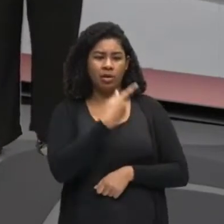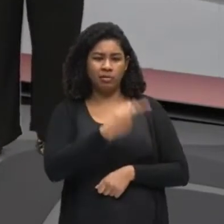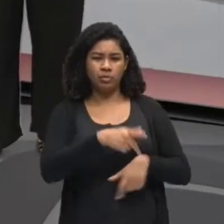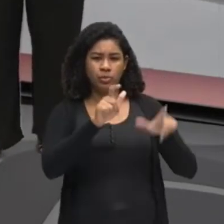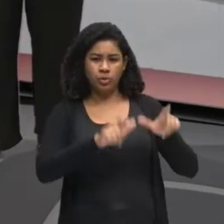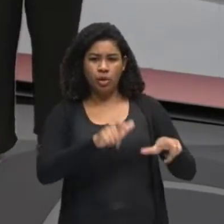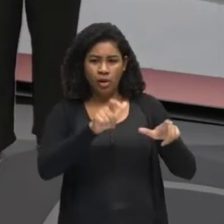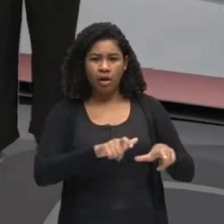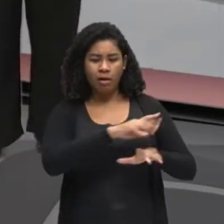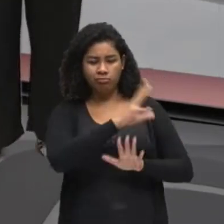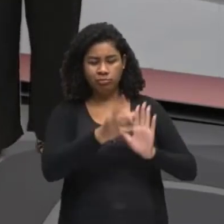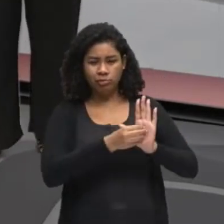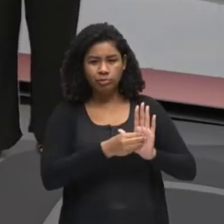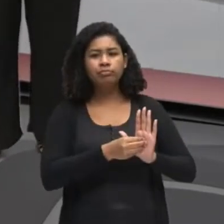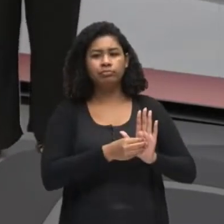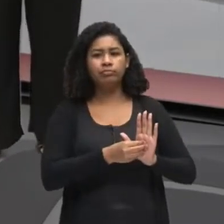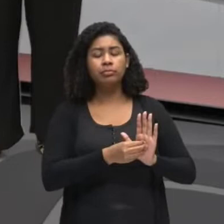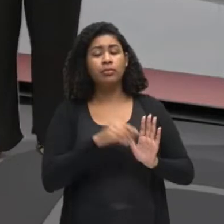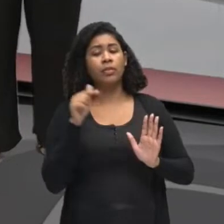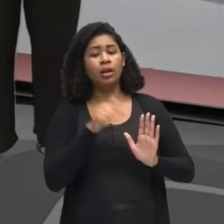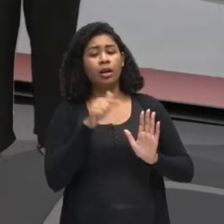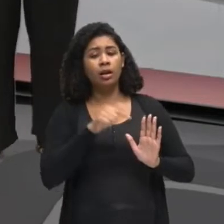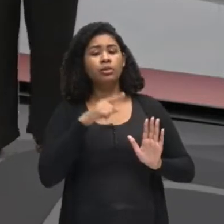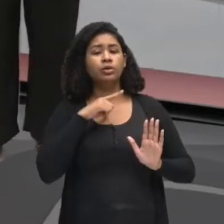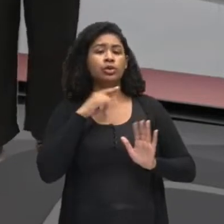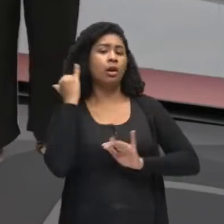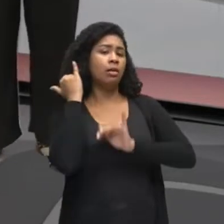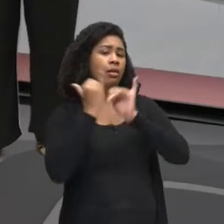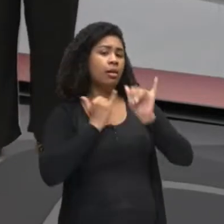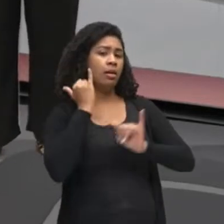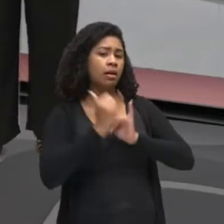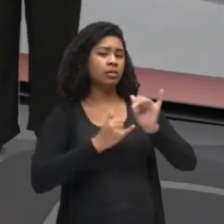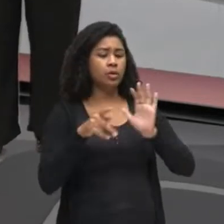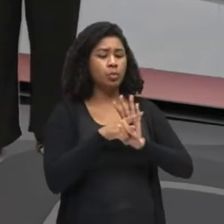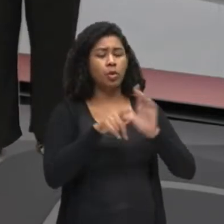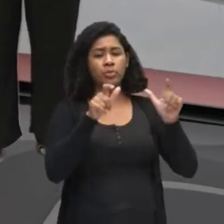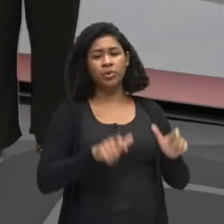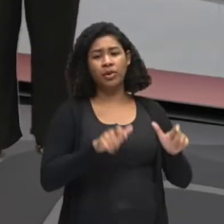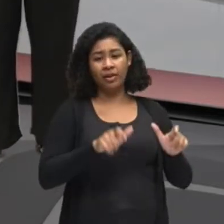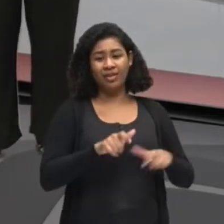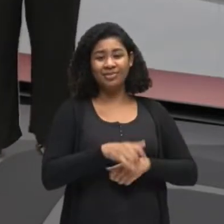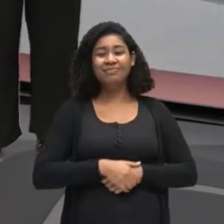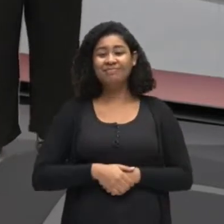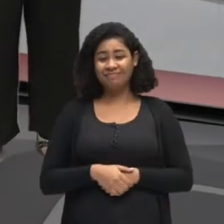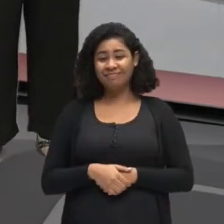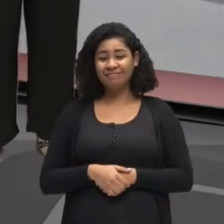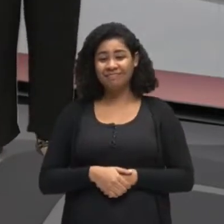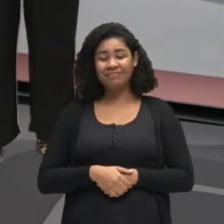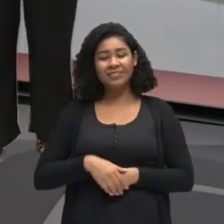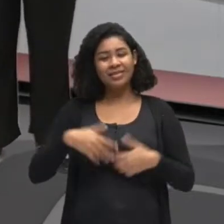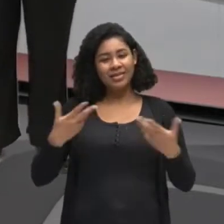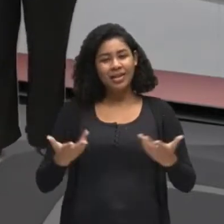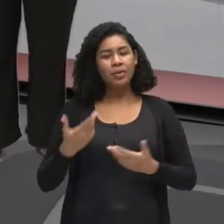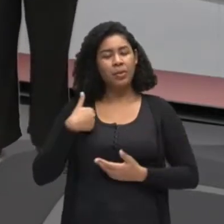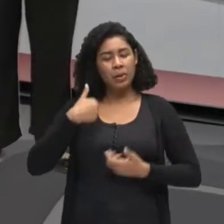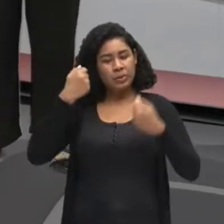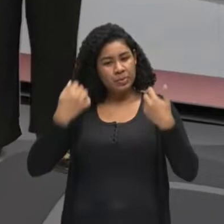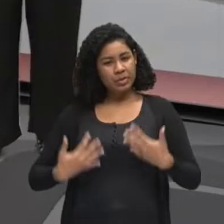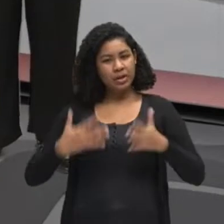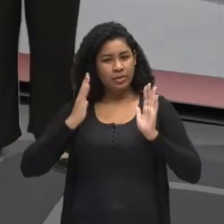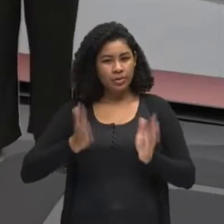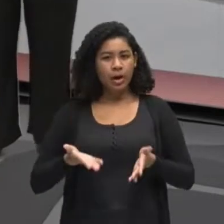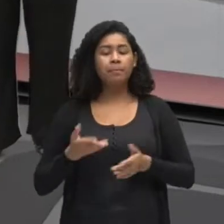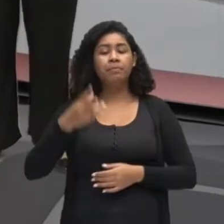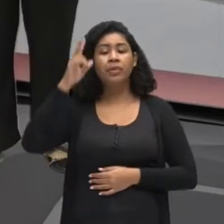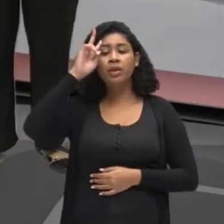figuravam sobre essa região. Muitas lendas eram contadas. E como nós já falamos para vocês lá no início, a história